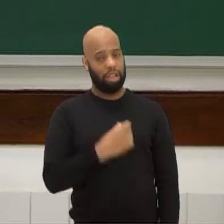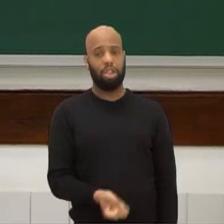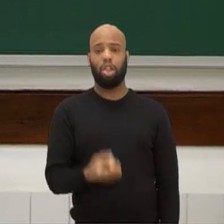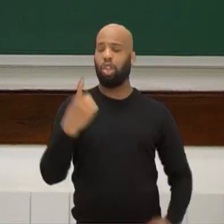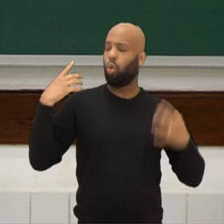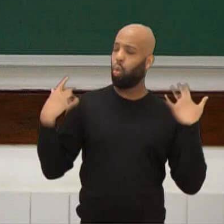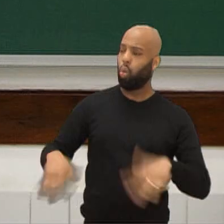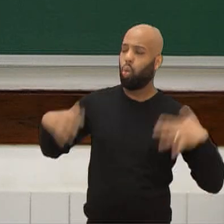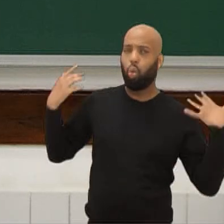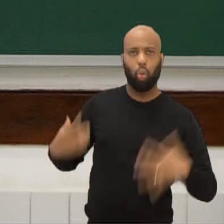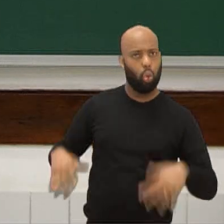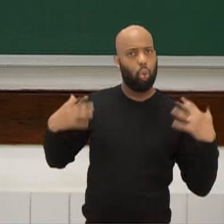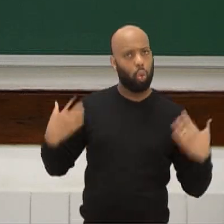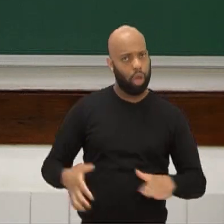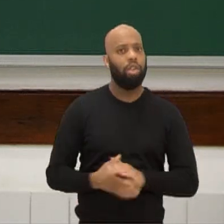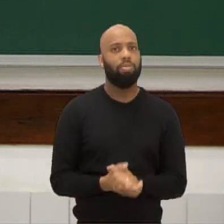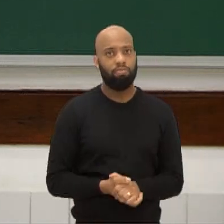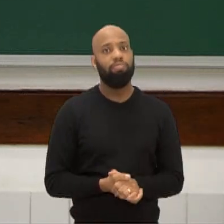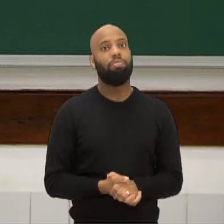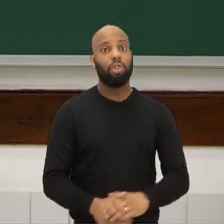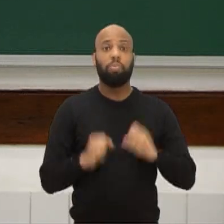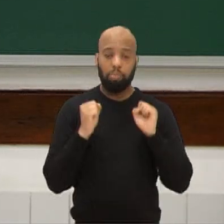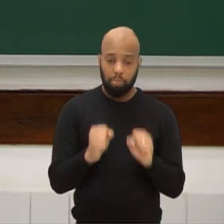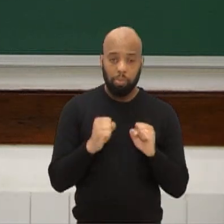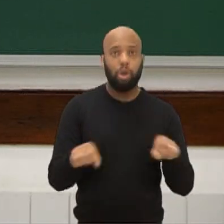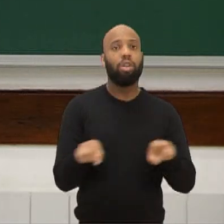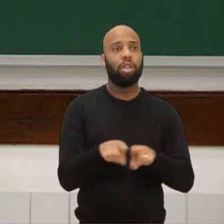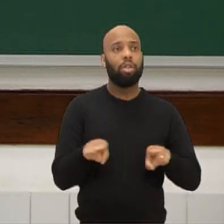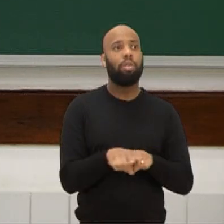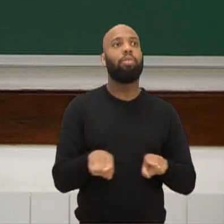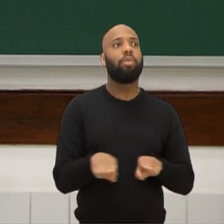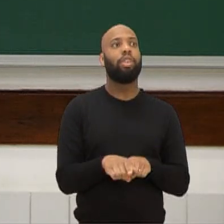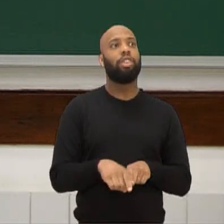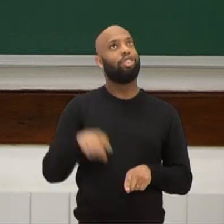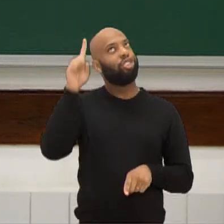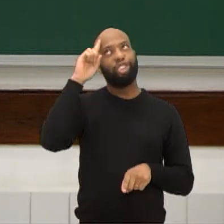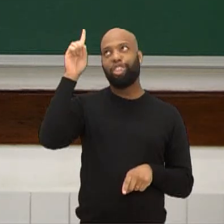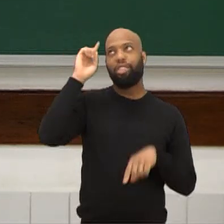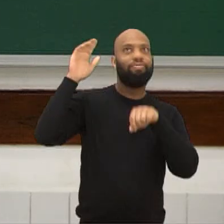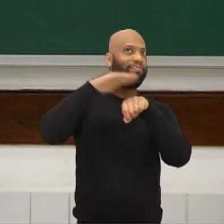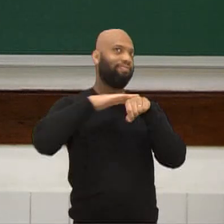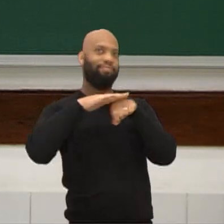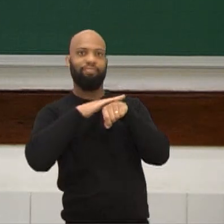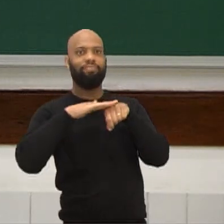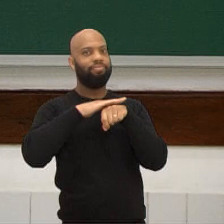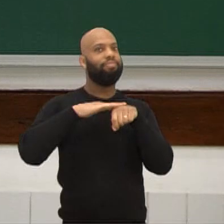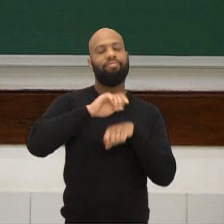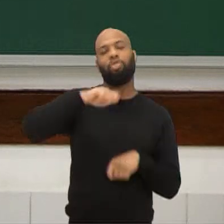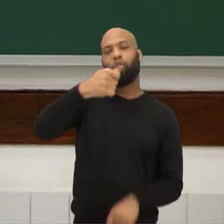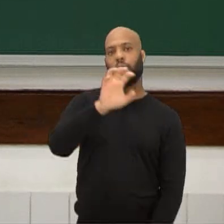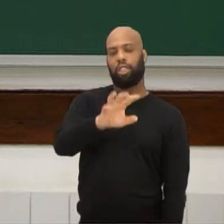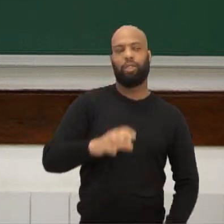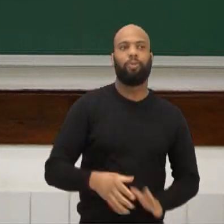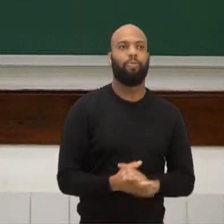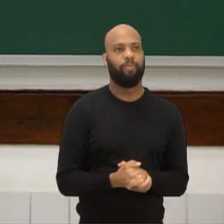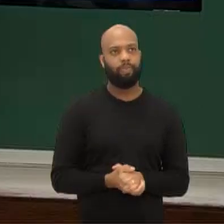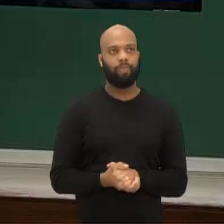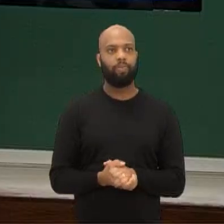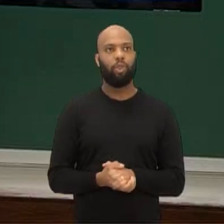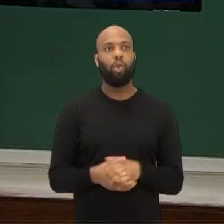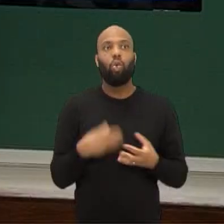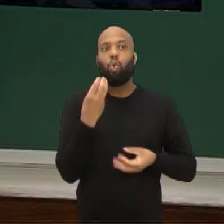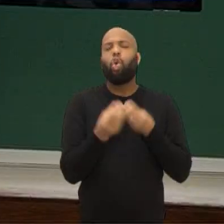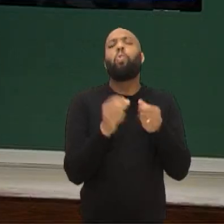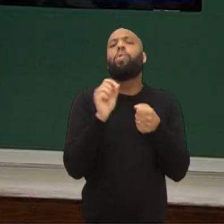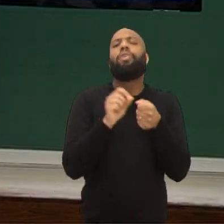circo. Nossa, inúmeras, inúmeras. E a gente pode passar dias e dias conversando sobre essas atividades, né? Como que ele